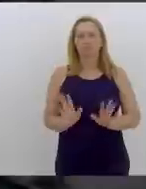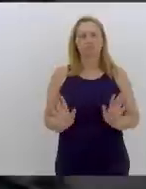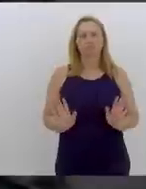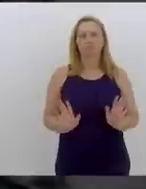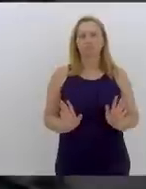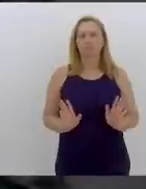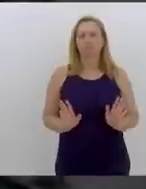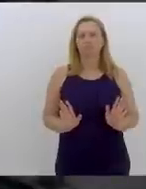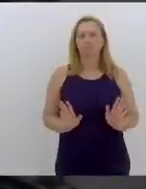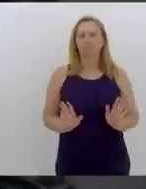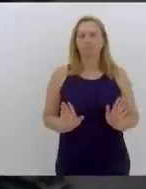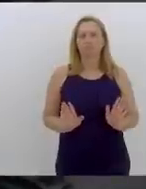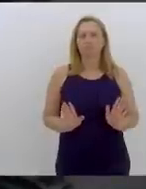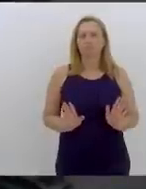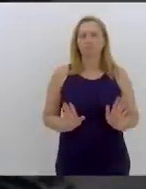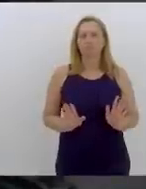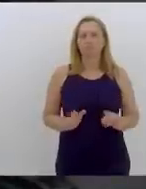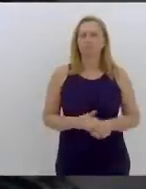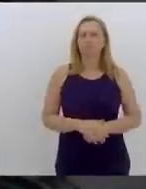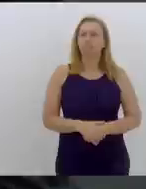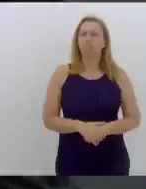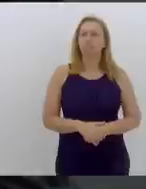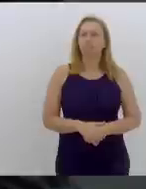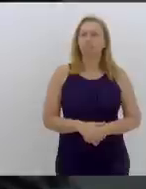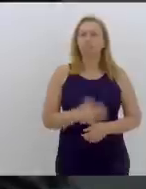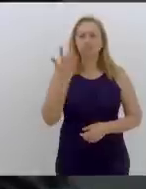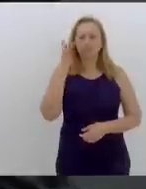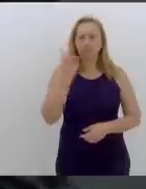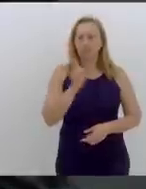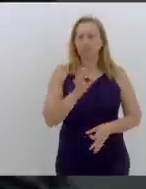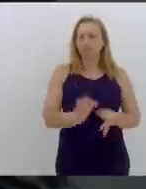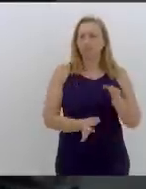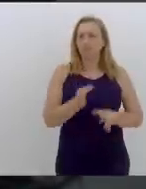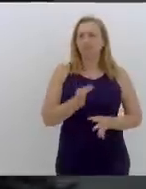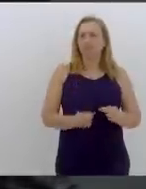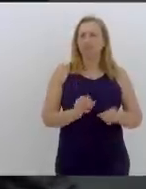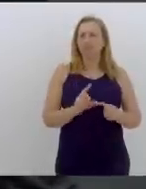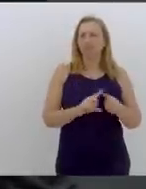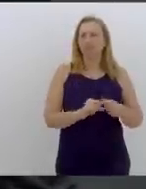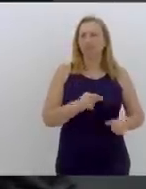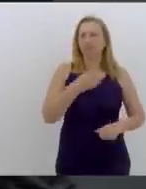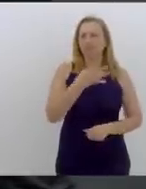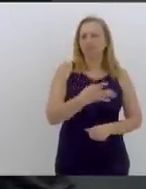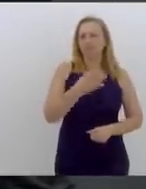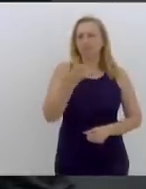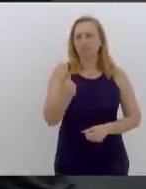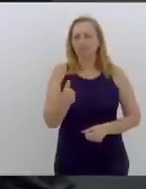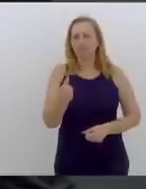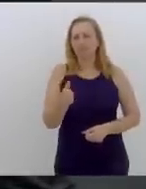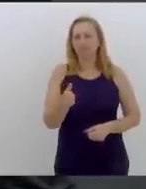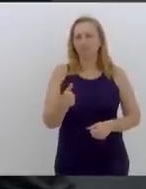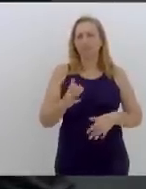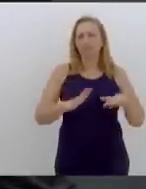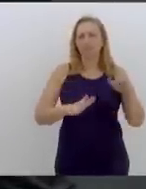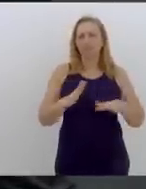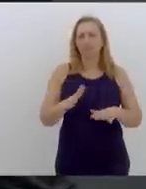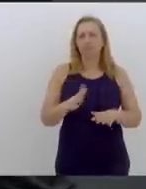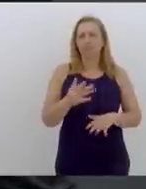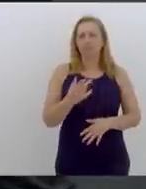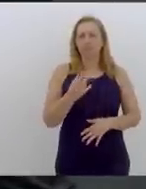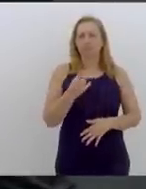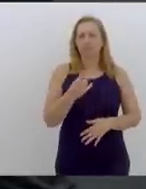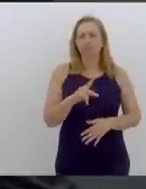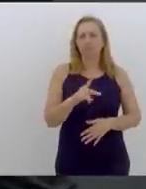né a mim foi imputado agora eu acho que não é justo o artigo 46 diz que cabe um militar e os seus dependentes eu